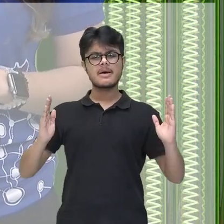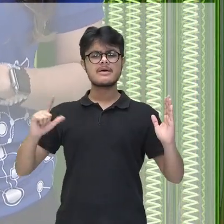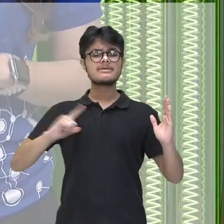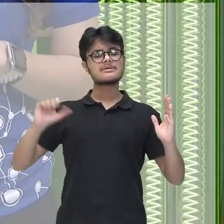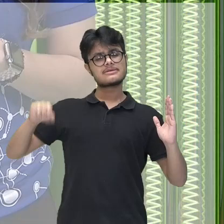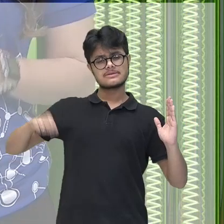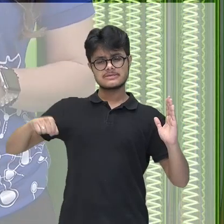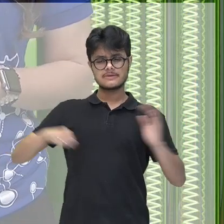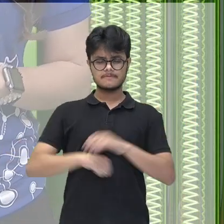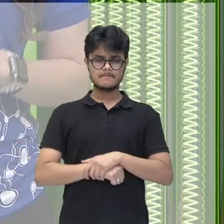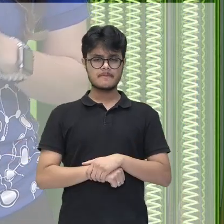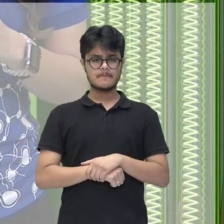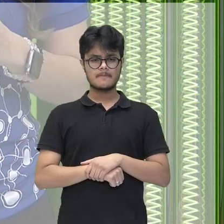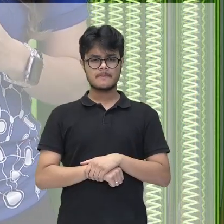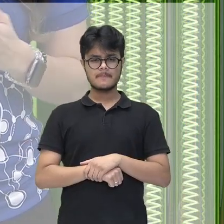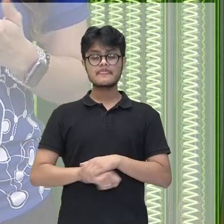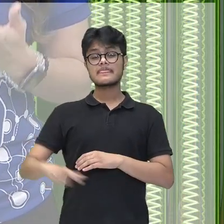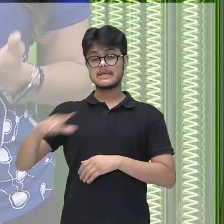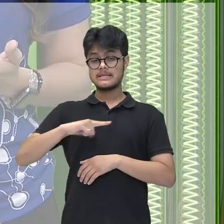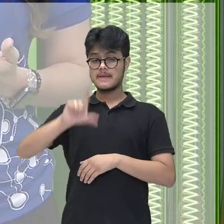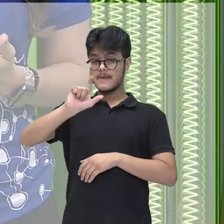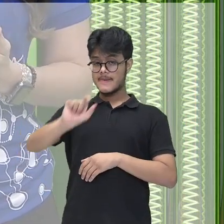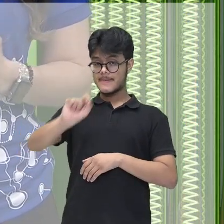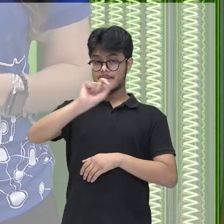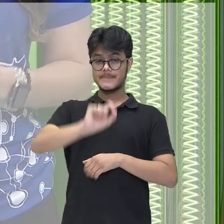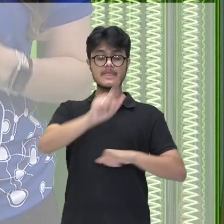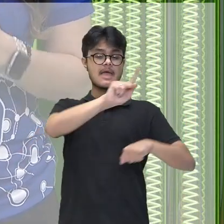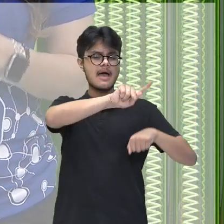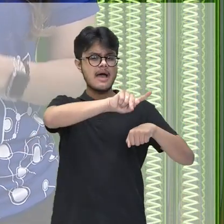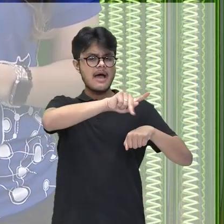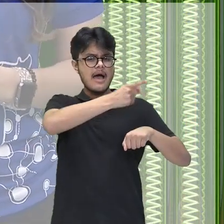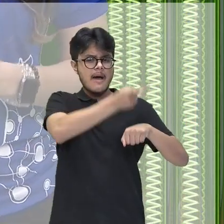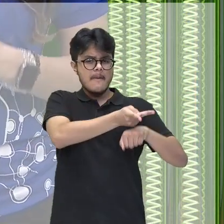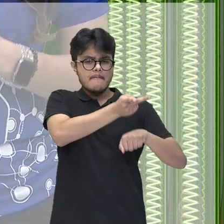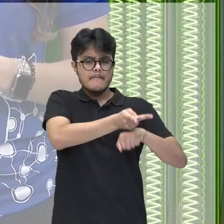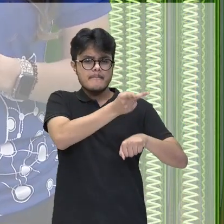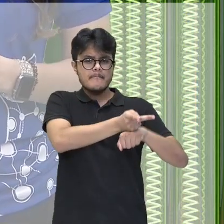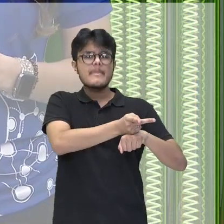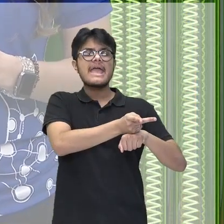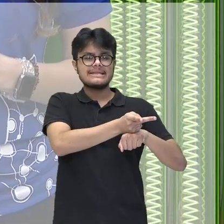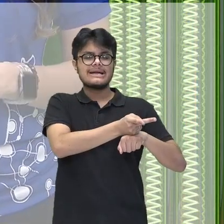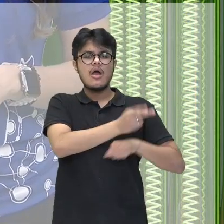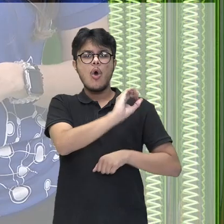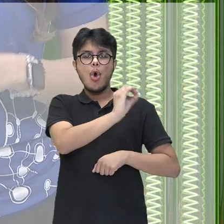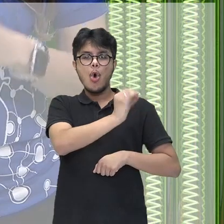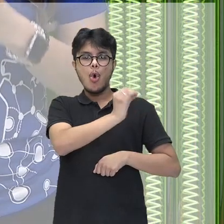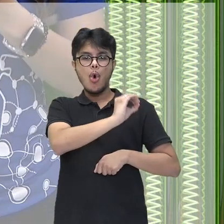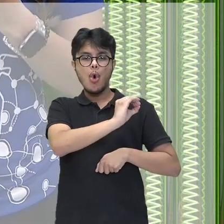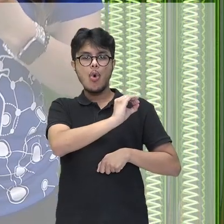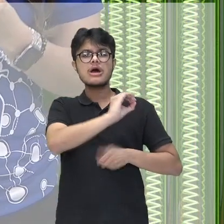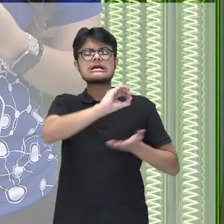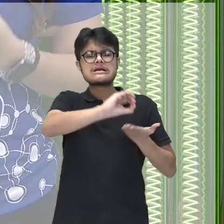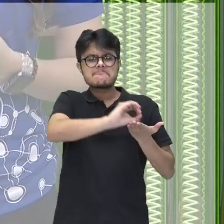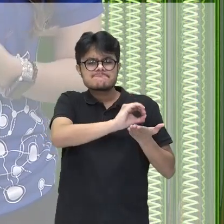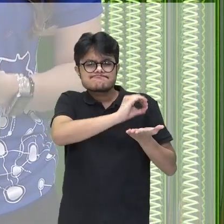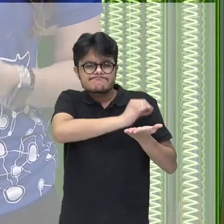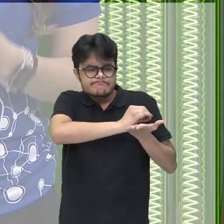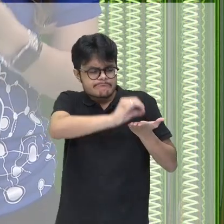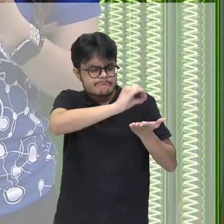nós temos aí o acúmulo de material orgânico, né? Então, plantas terrestres,